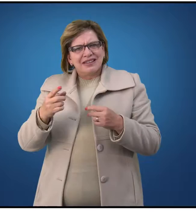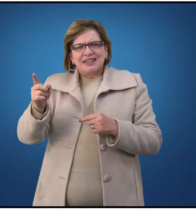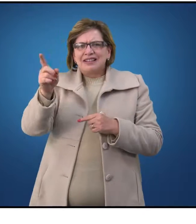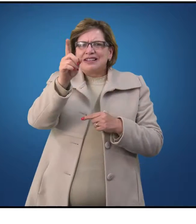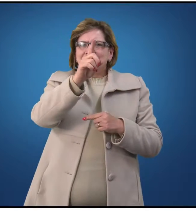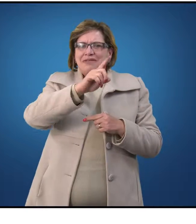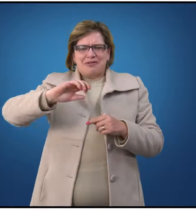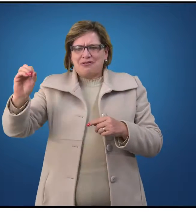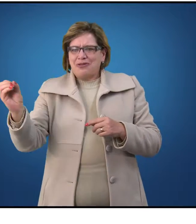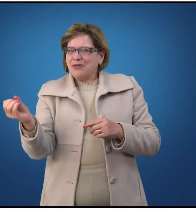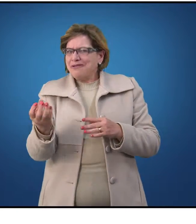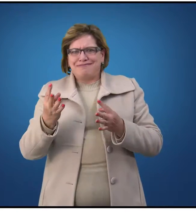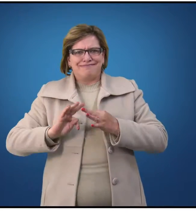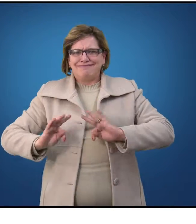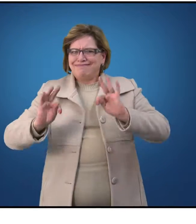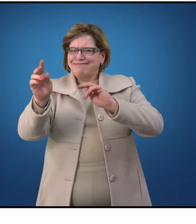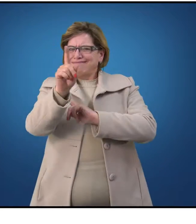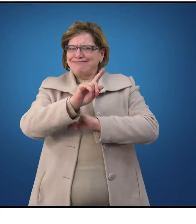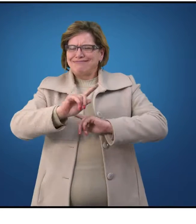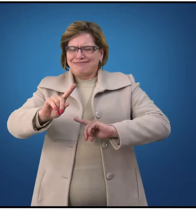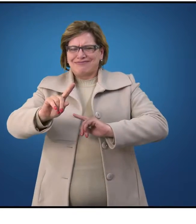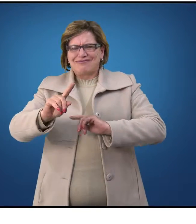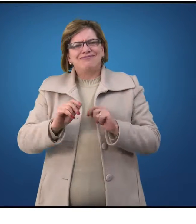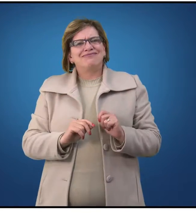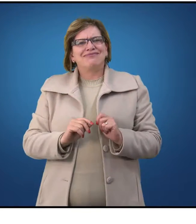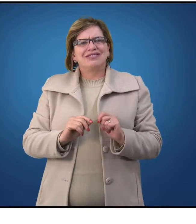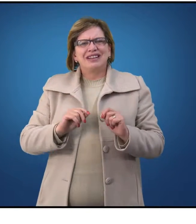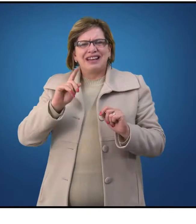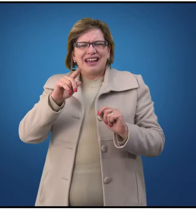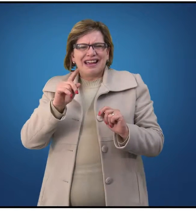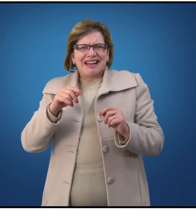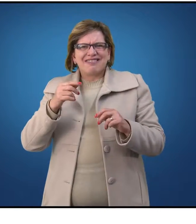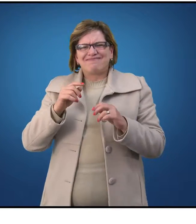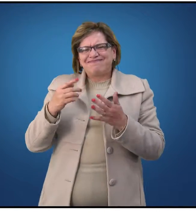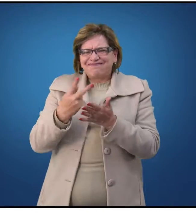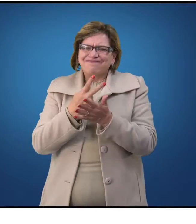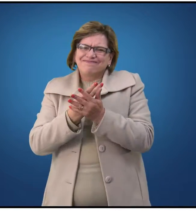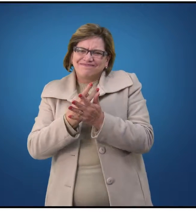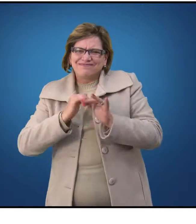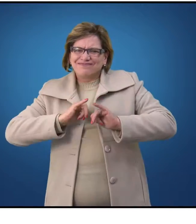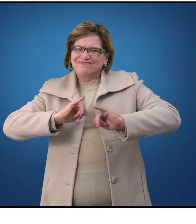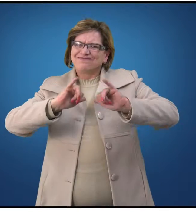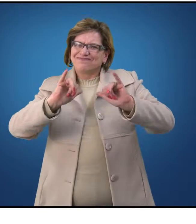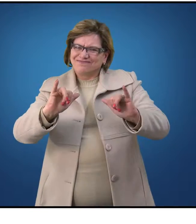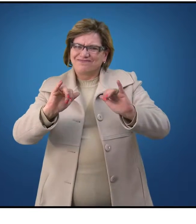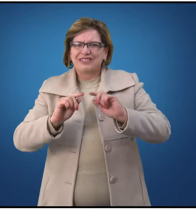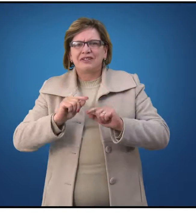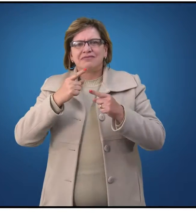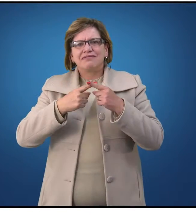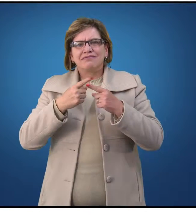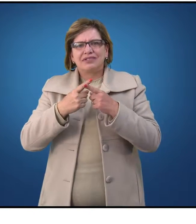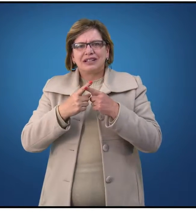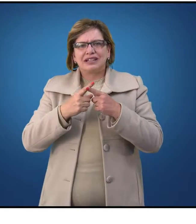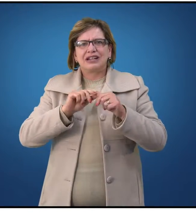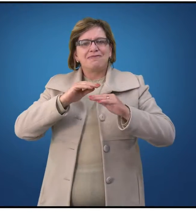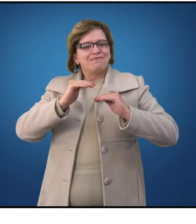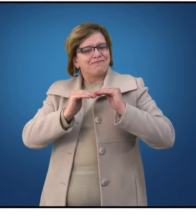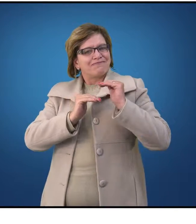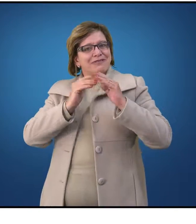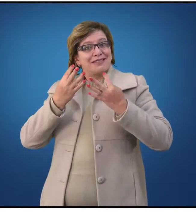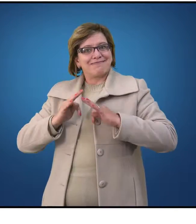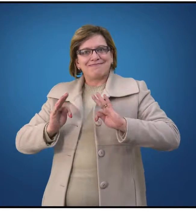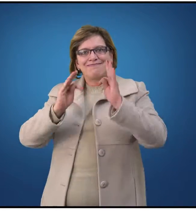são mais novas tecnologias. Isso é uma forma equivocada de trabalhar com as tecnologias, porque é uma